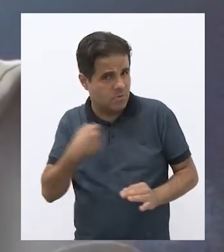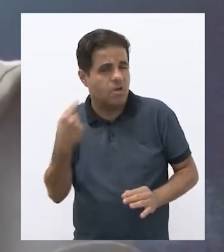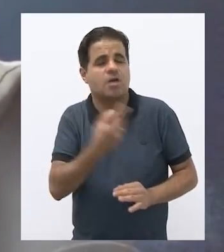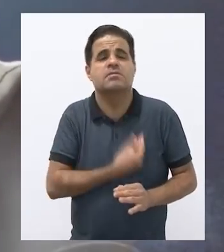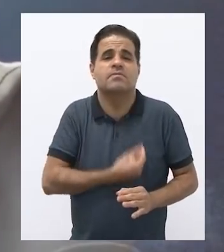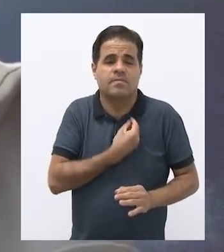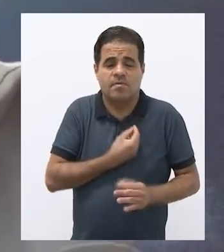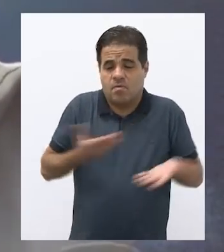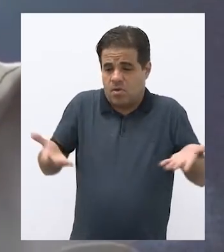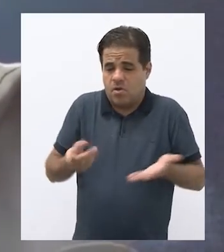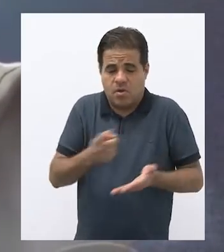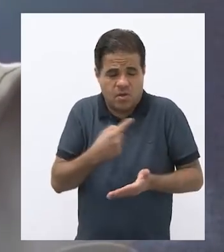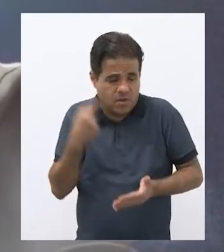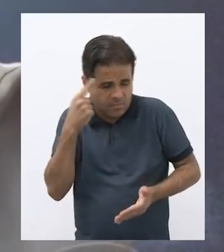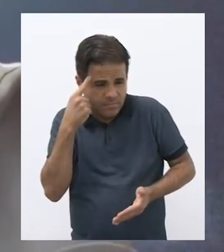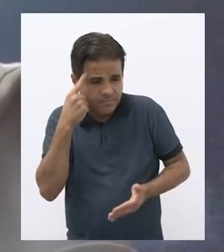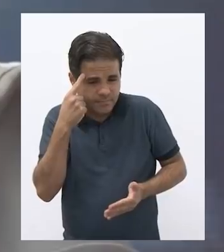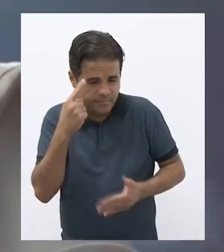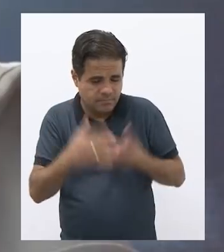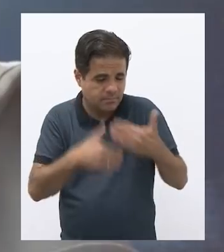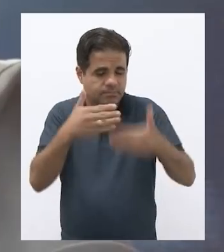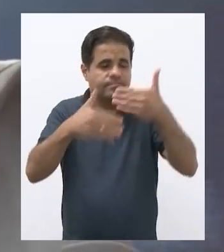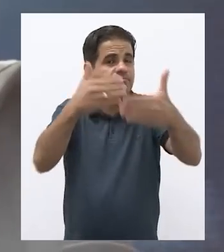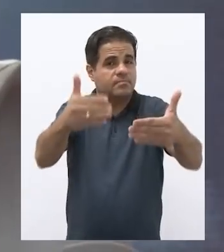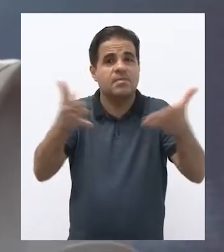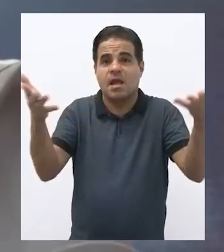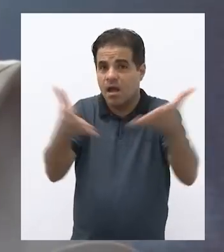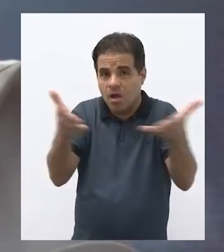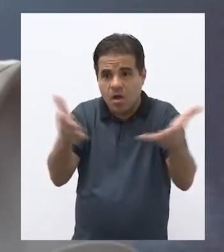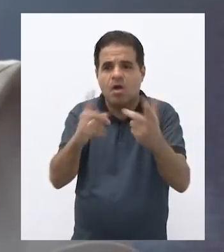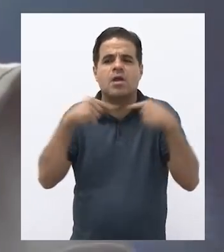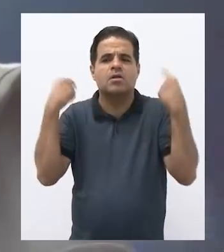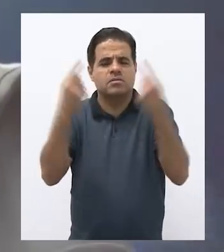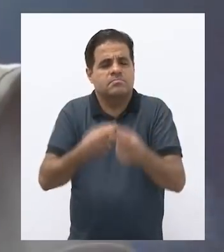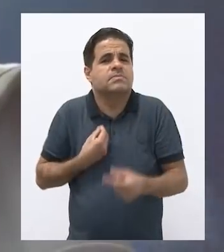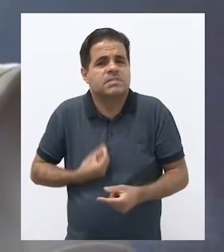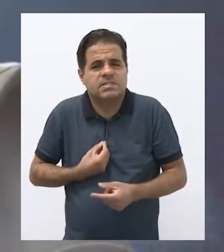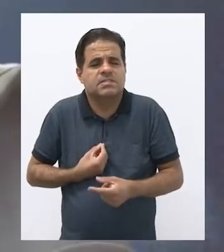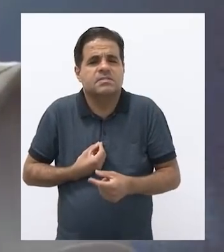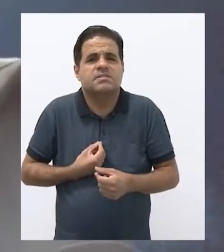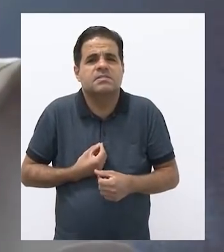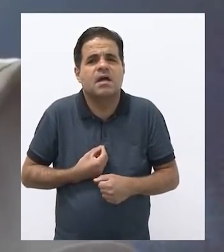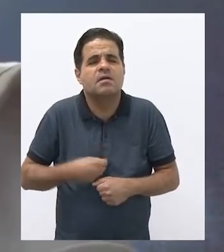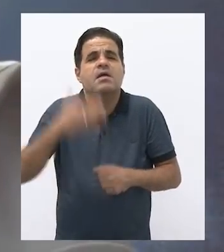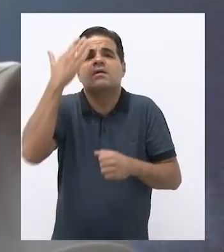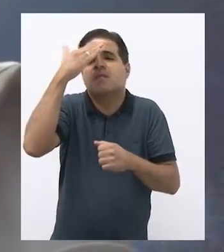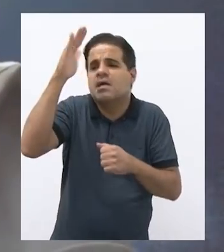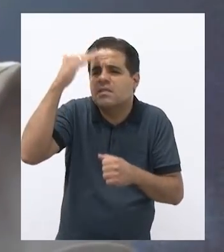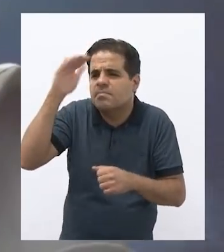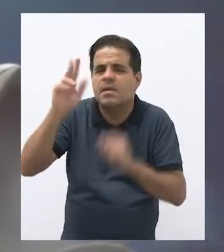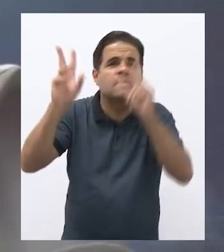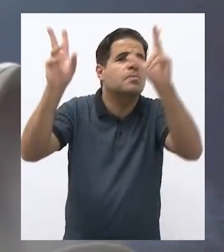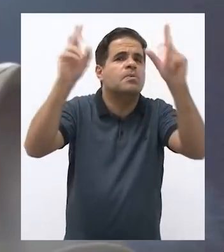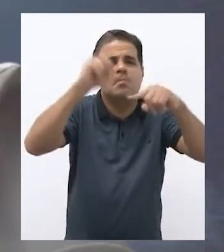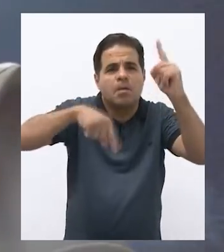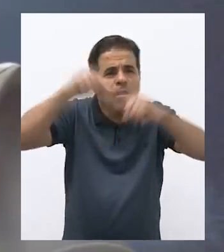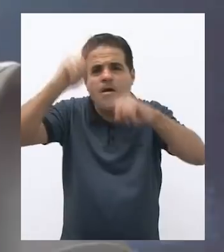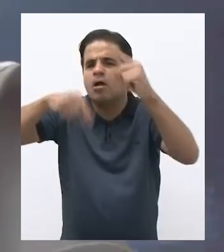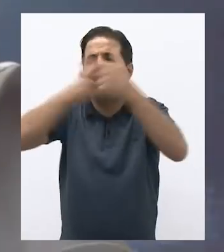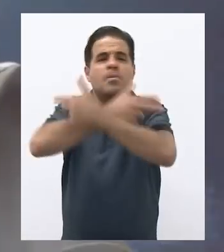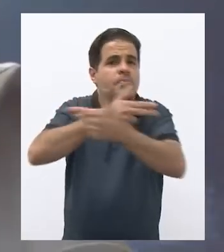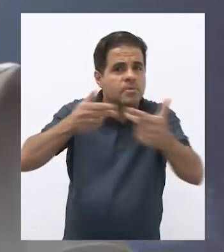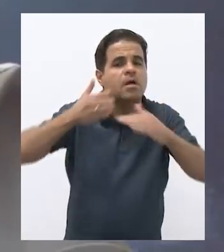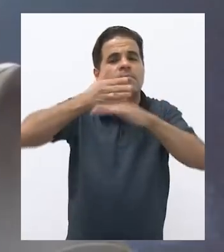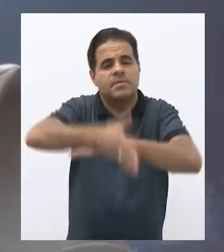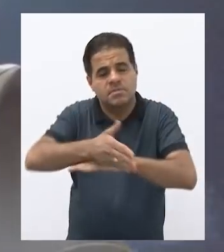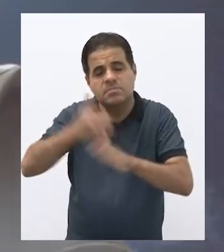um primeiro momento de adoção desenfreada. Agora a gente está vivendo um momento de entendimento do que esses recursos são. A gente está